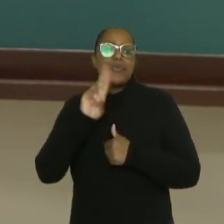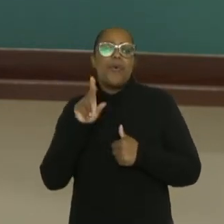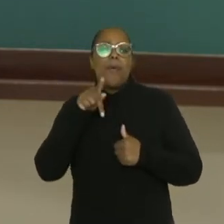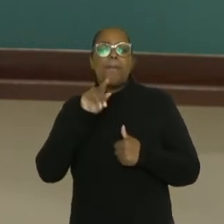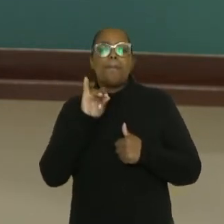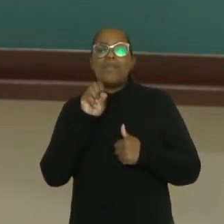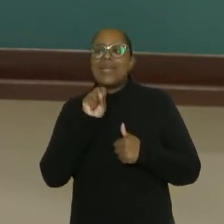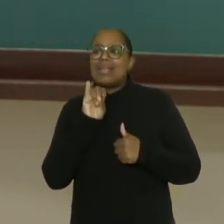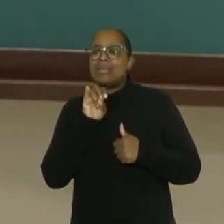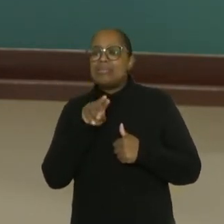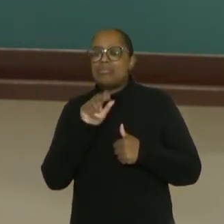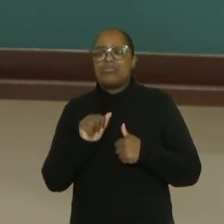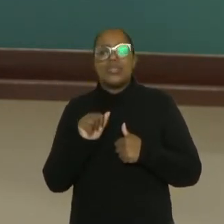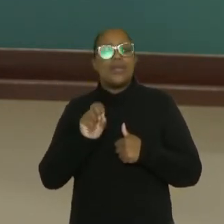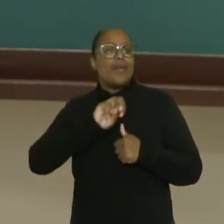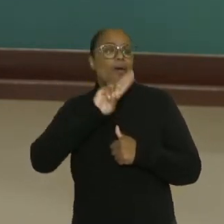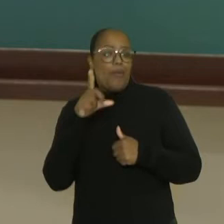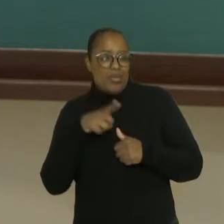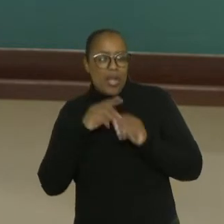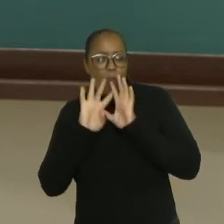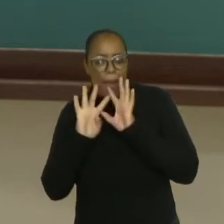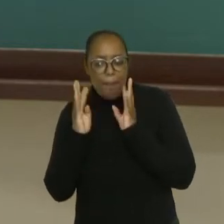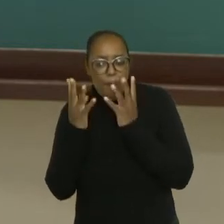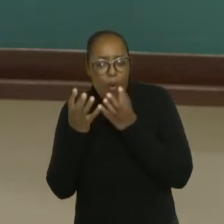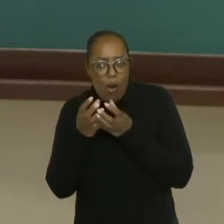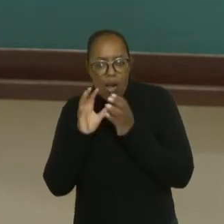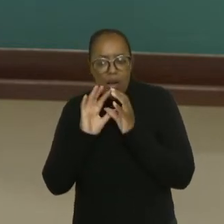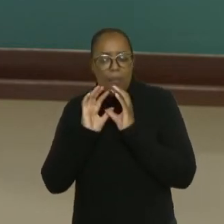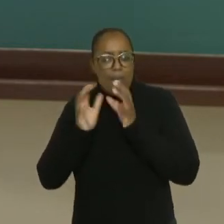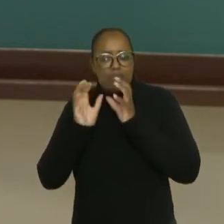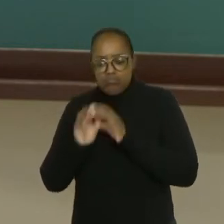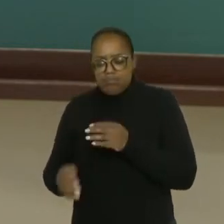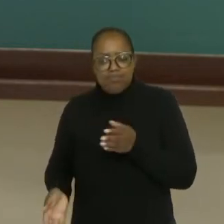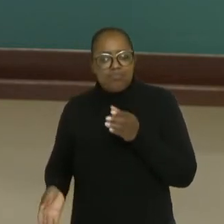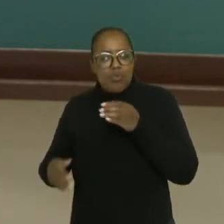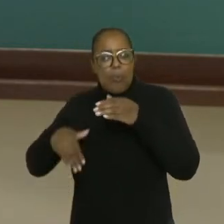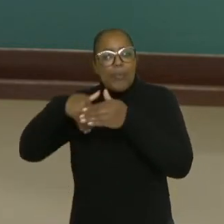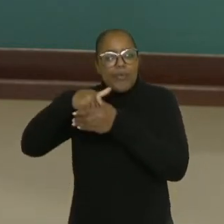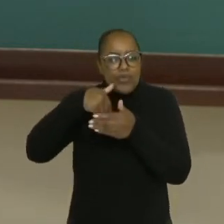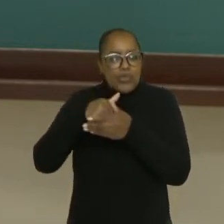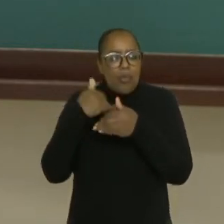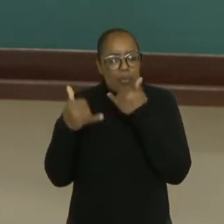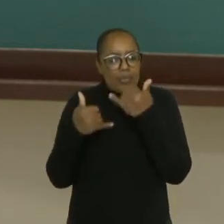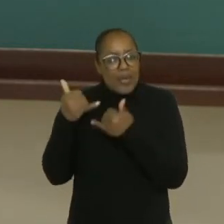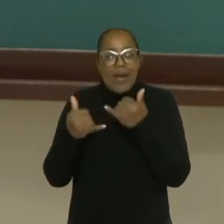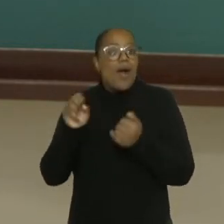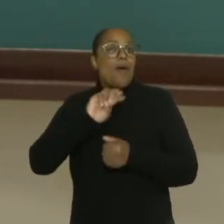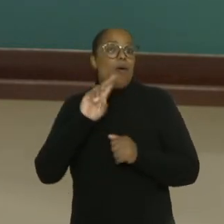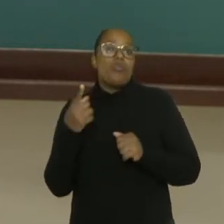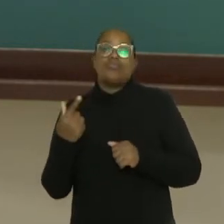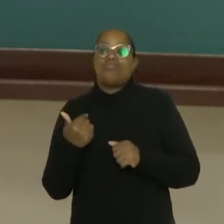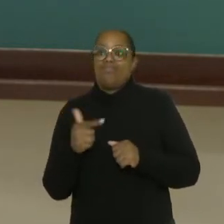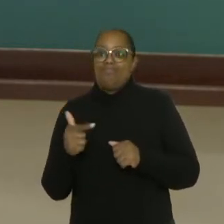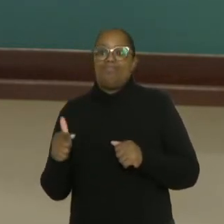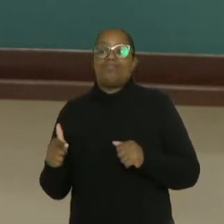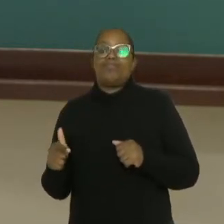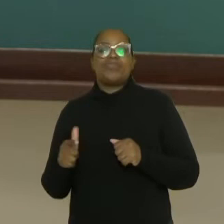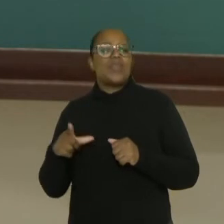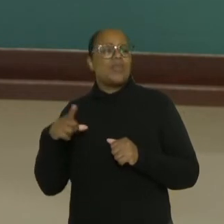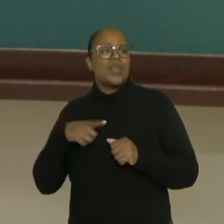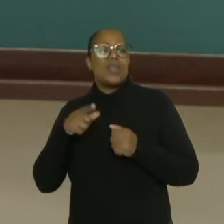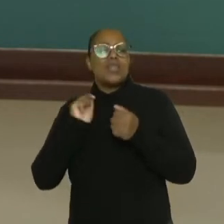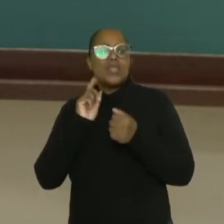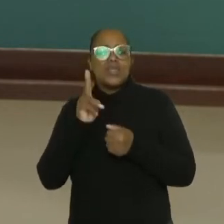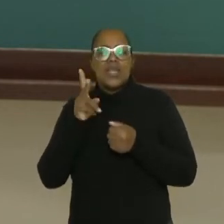mínimo terreno, enfim. E toda essa galera é colocada nesse mesmo espaço e vai ter uma certa hierarquia,